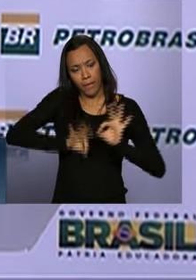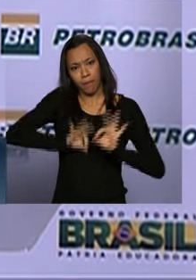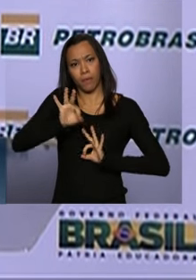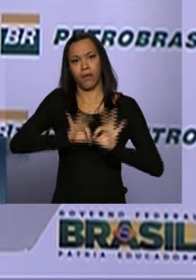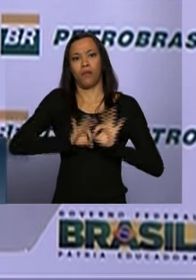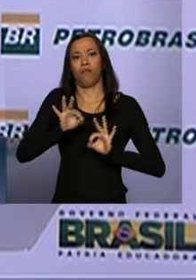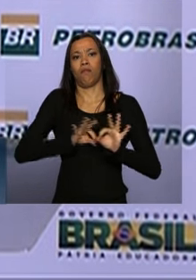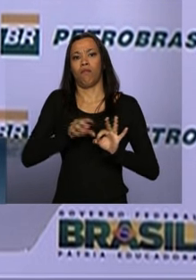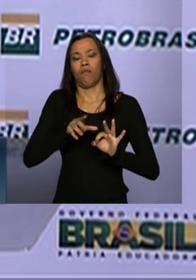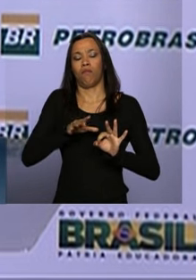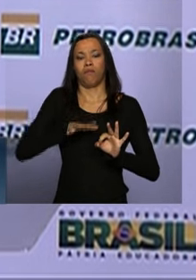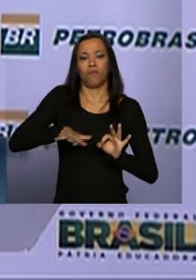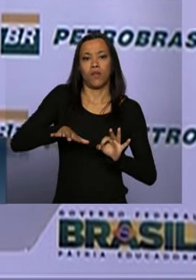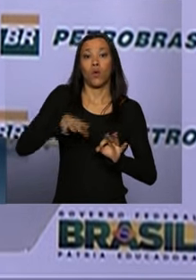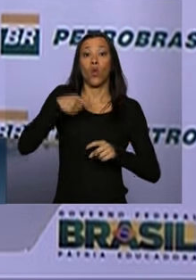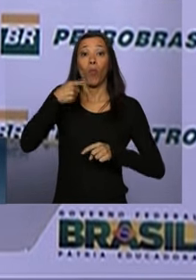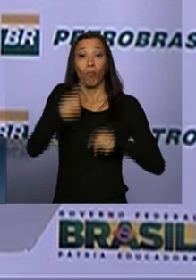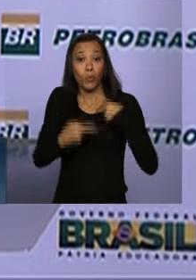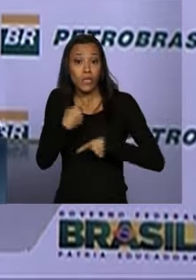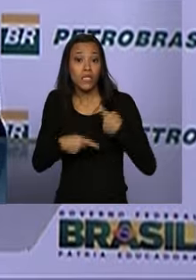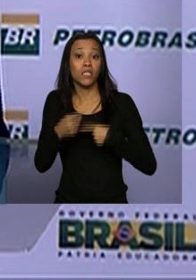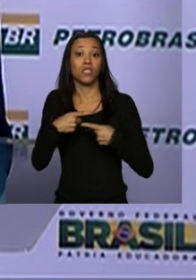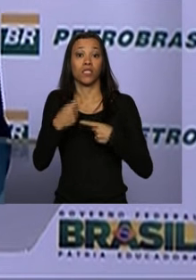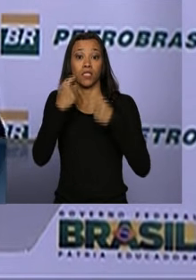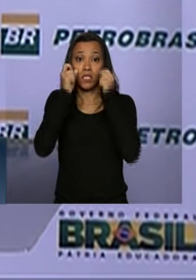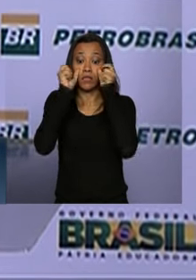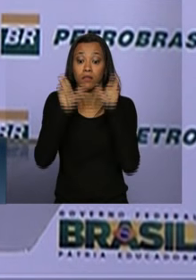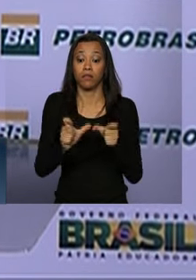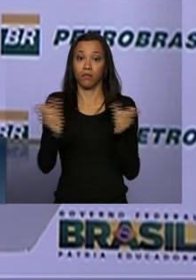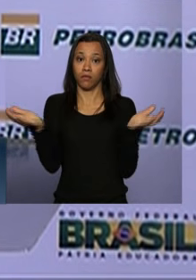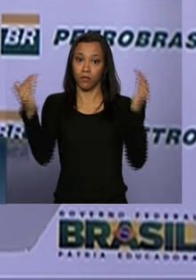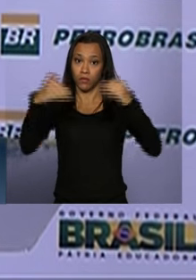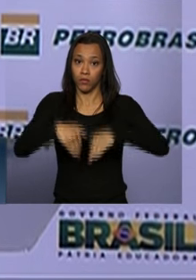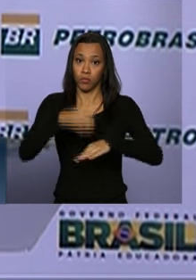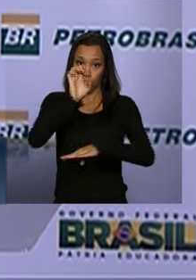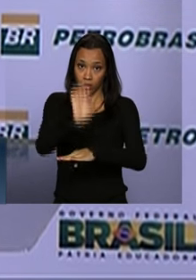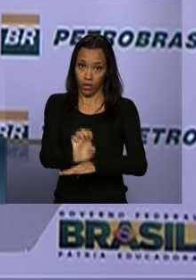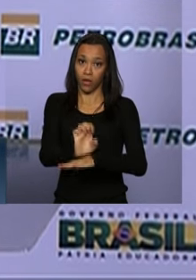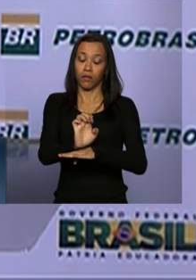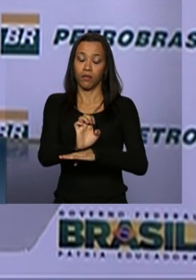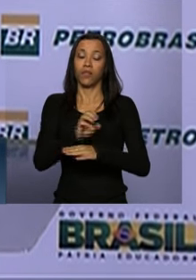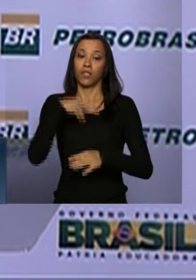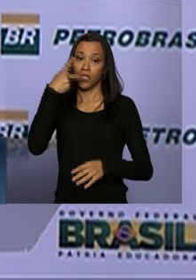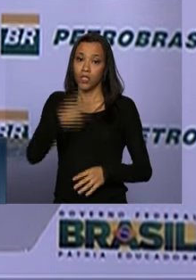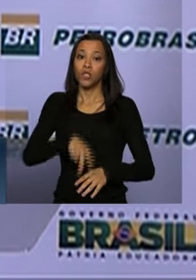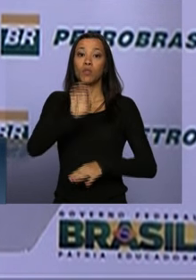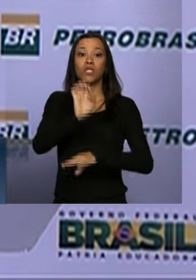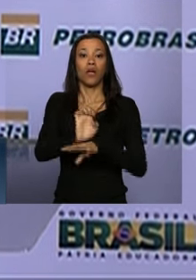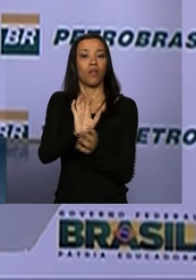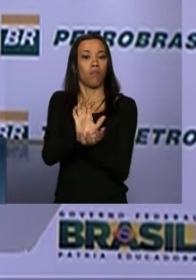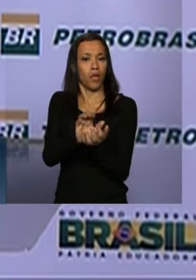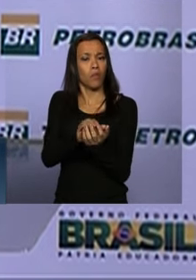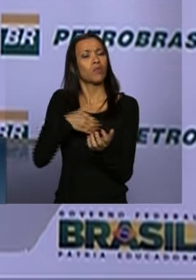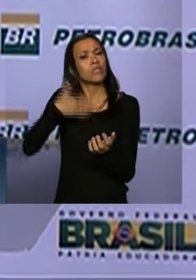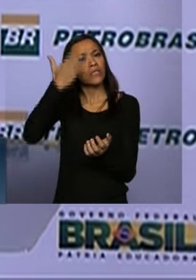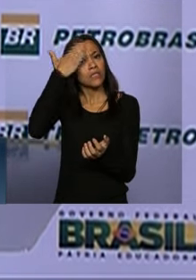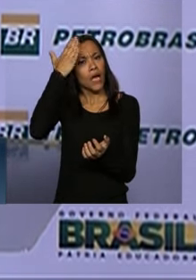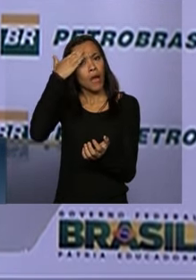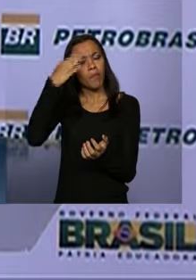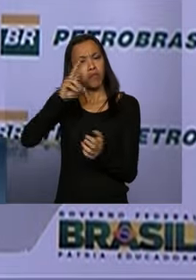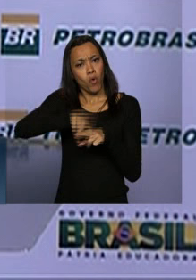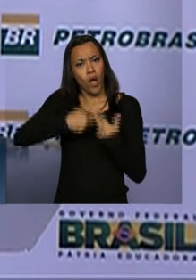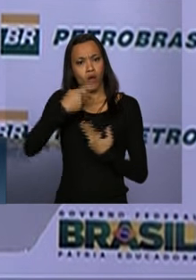se preparou com políticas de atração de investimentos e Pernambuco soube, a partir da sua gente